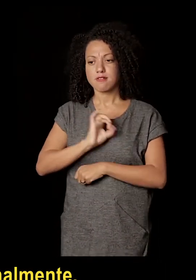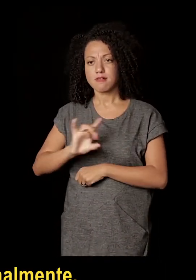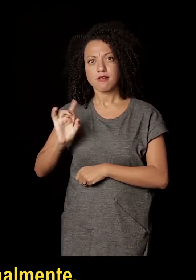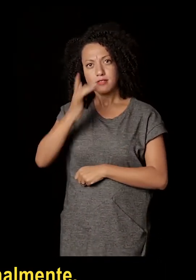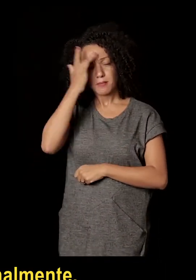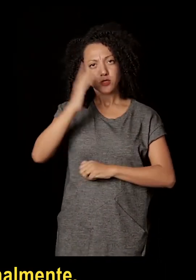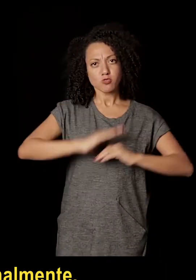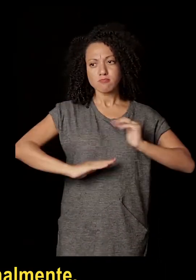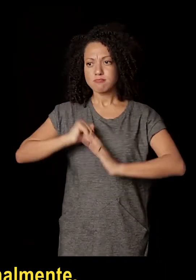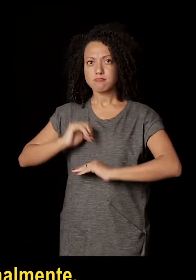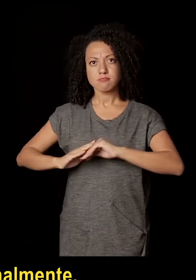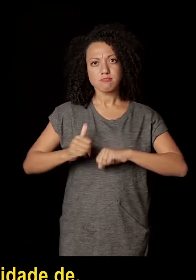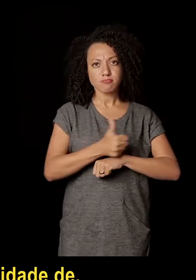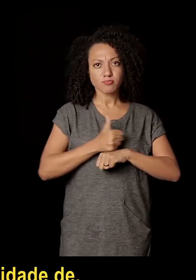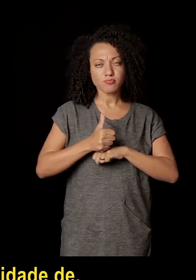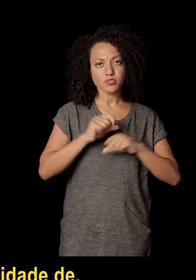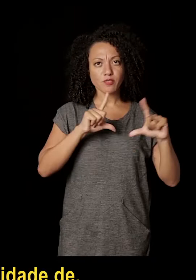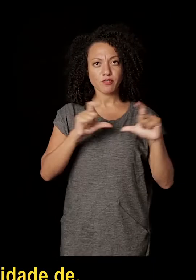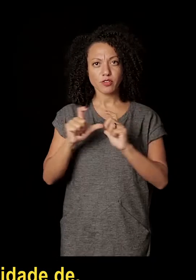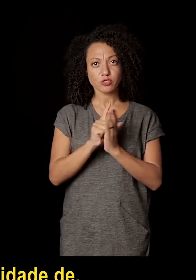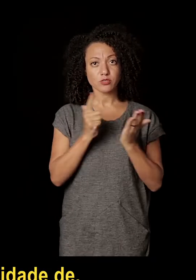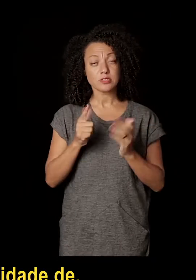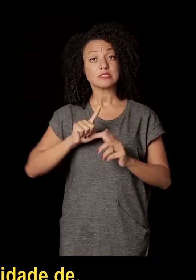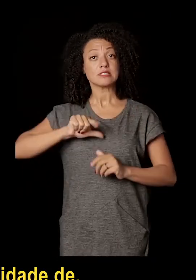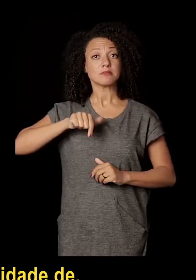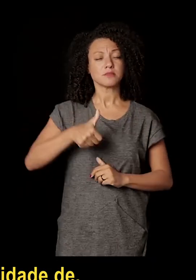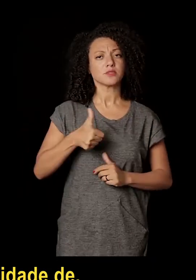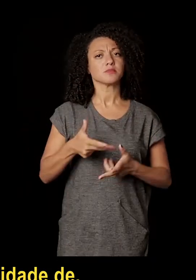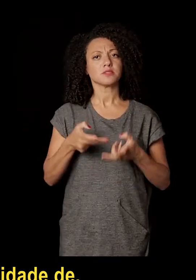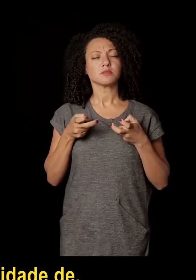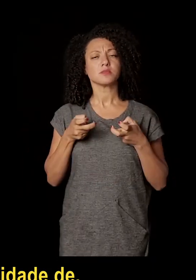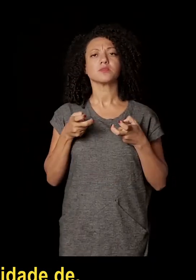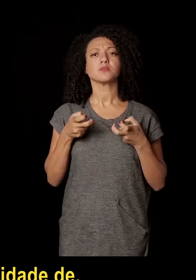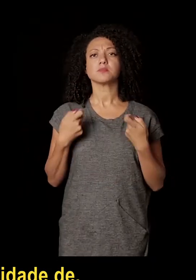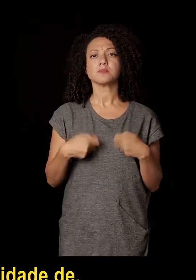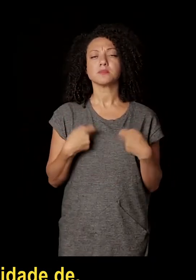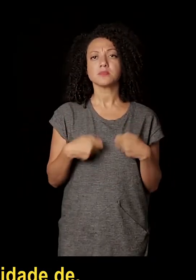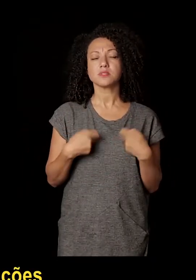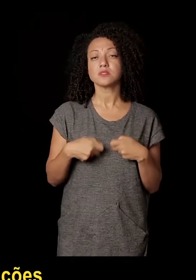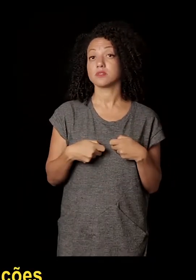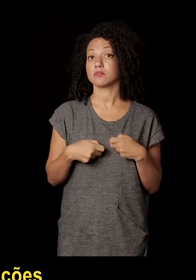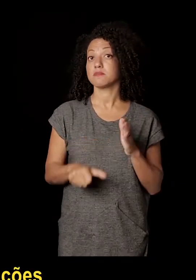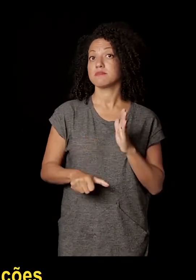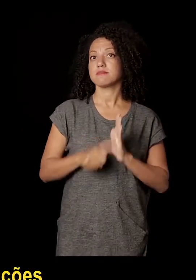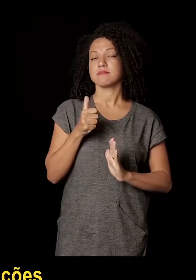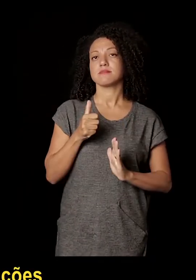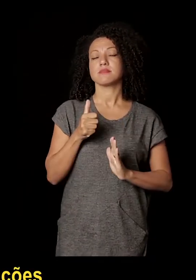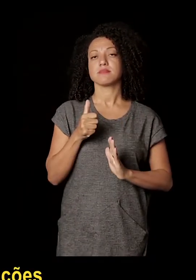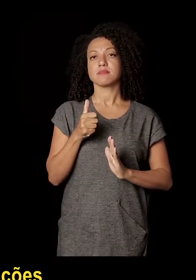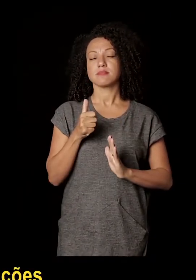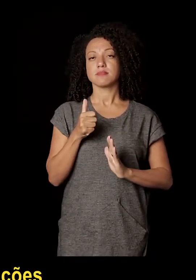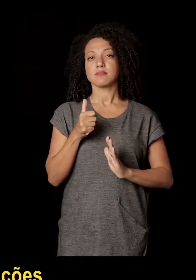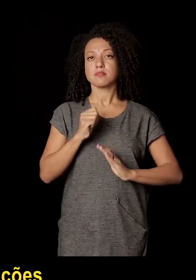de fotojornalista, e que depois sentiram a necessidade de, primeiro, uma atuação